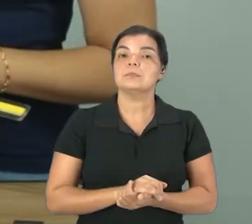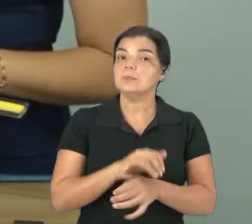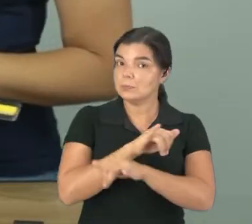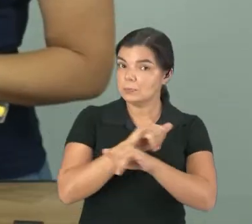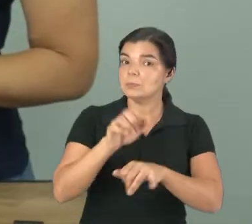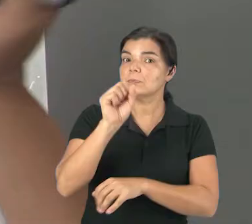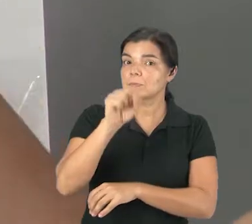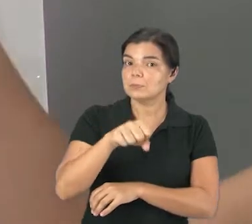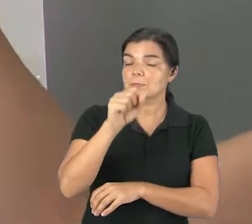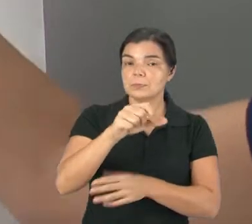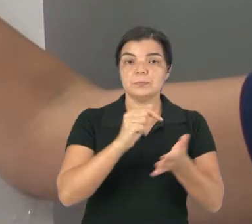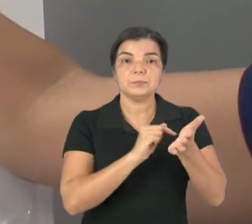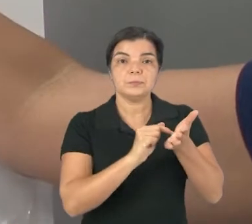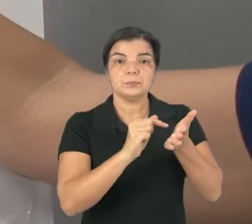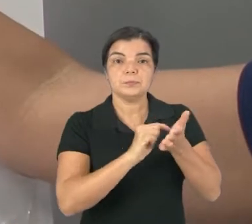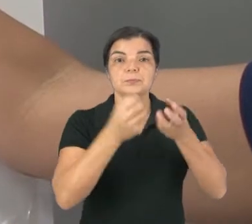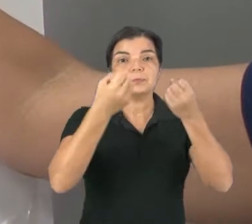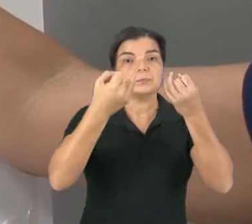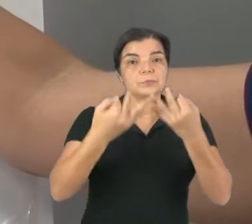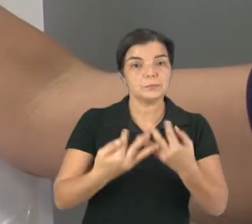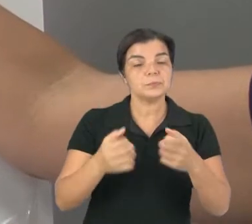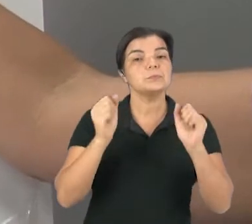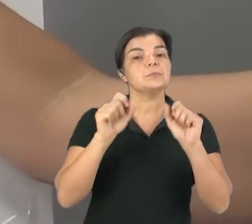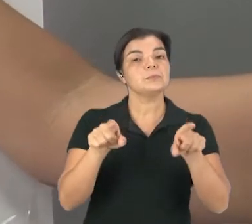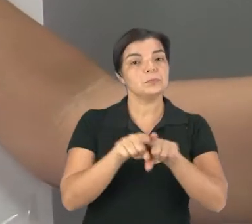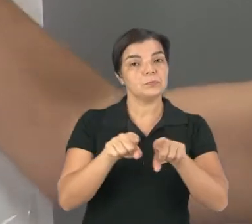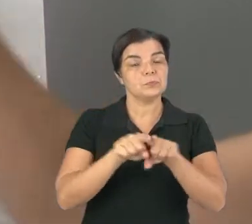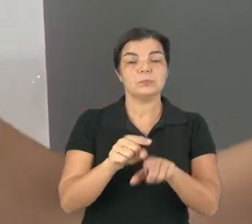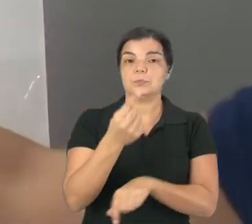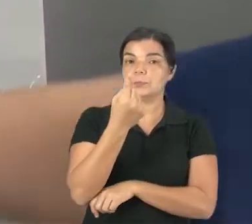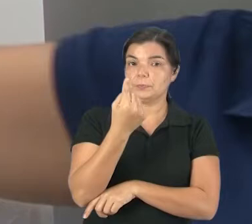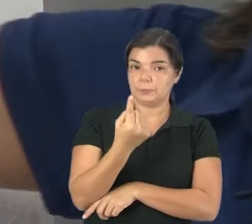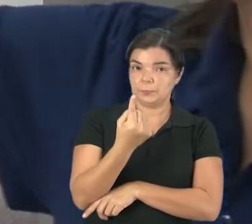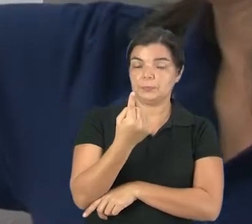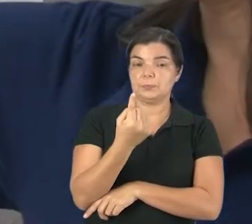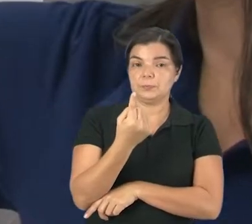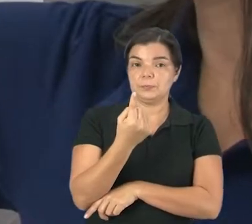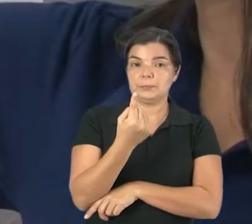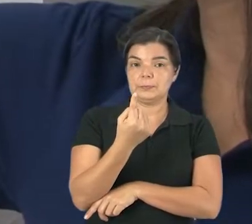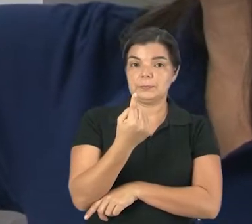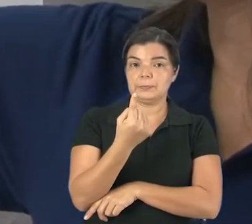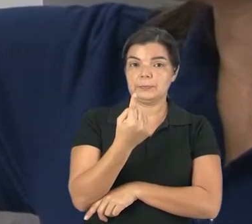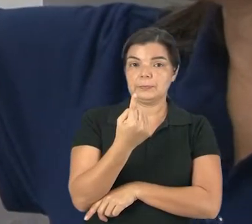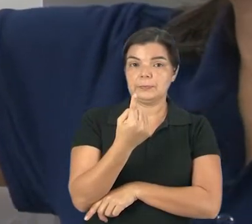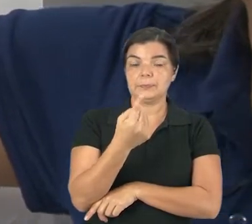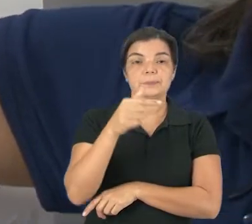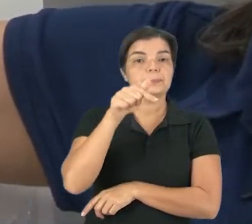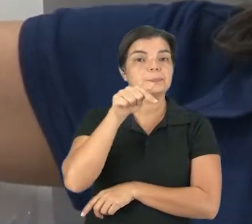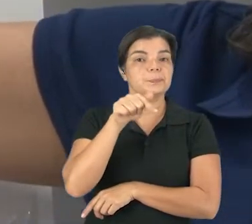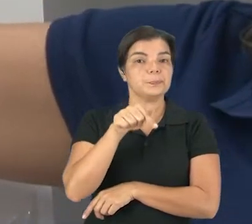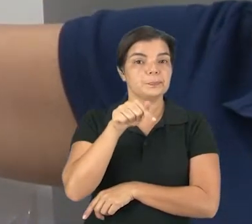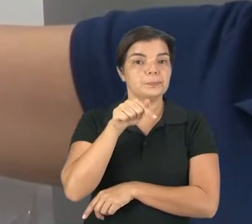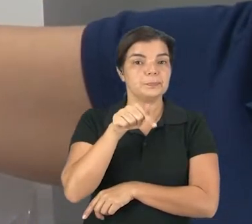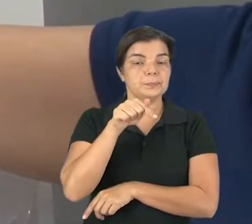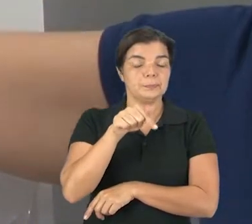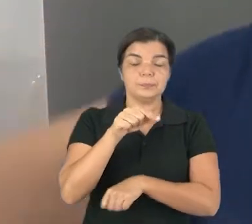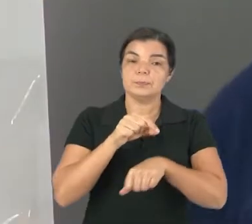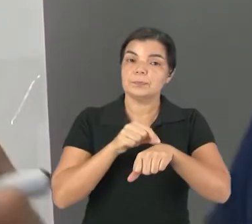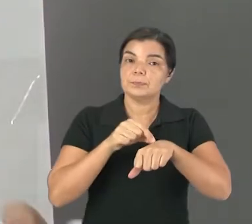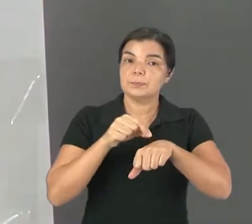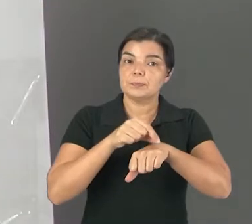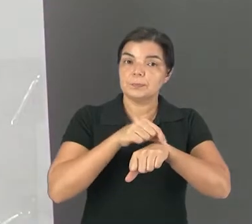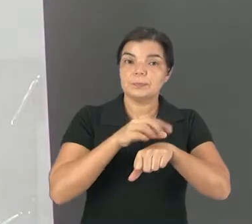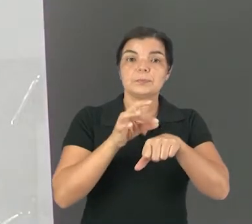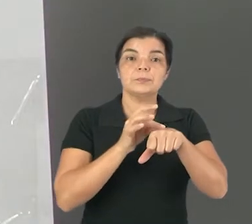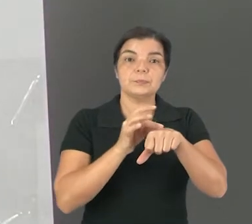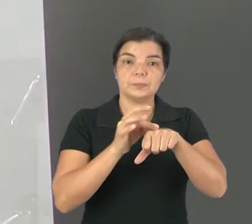sim, então vamos lá grifar. Fala que ela pode ter de 1 as 7 manchas